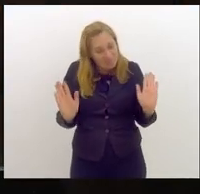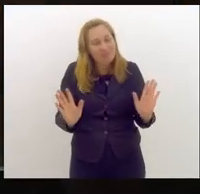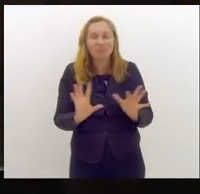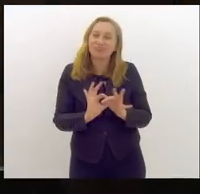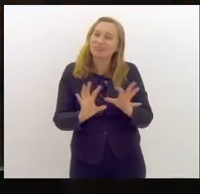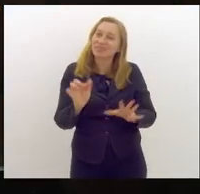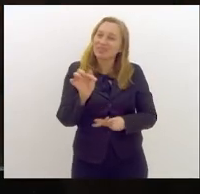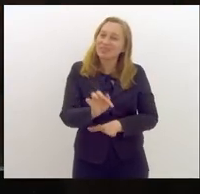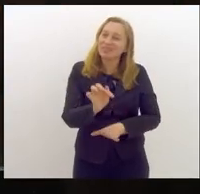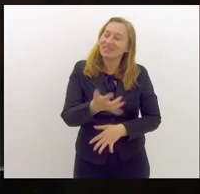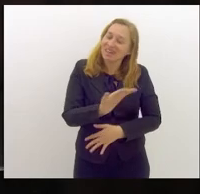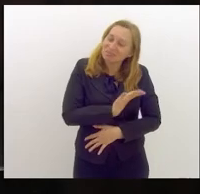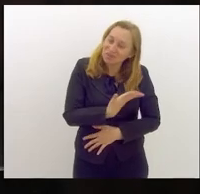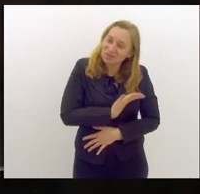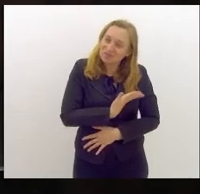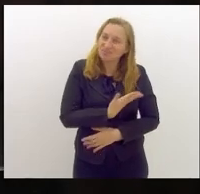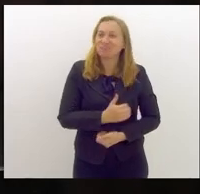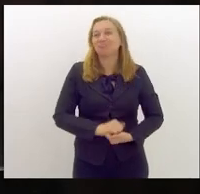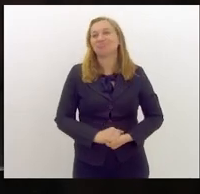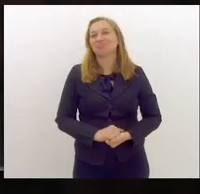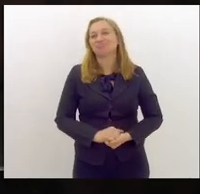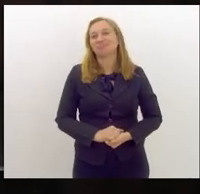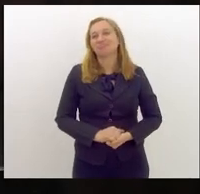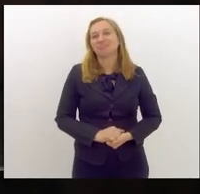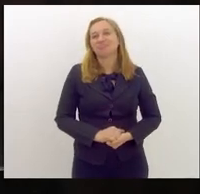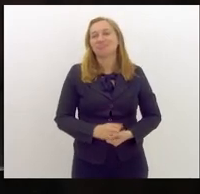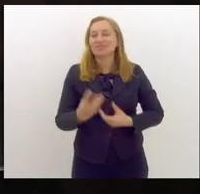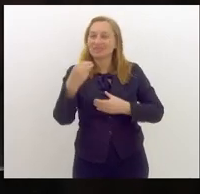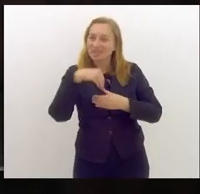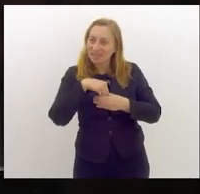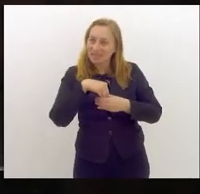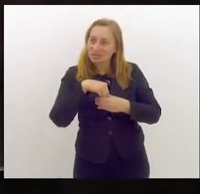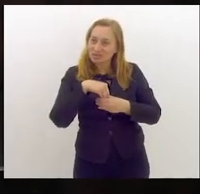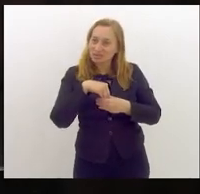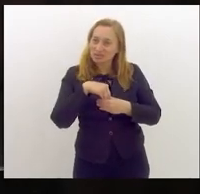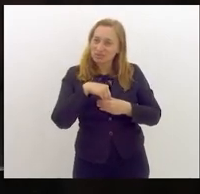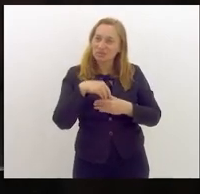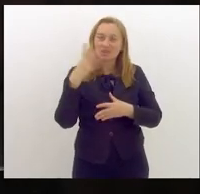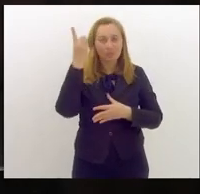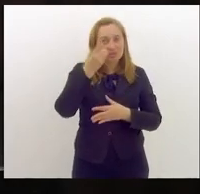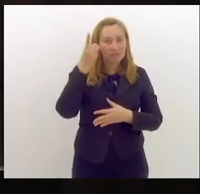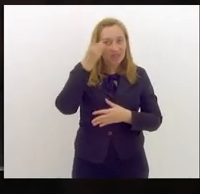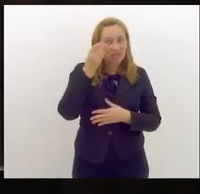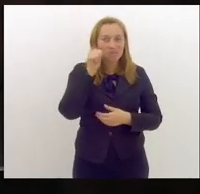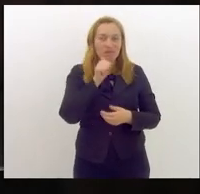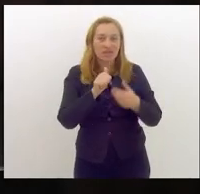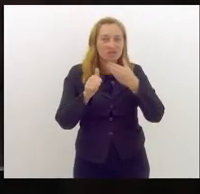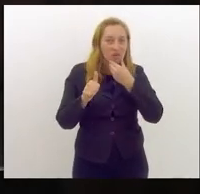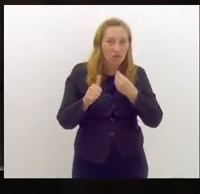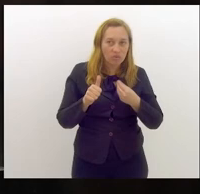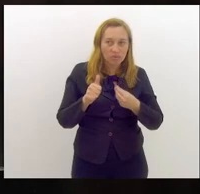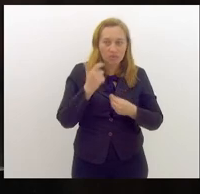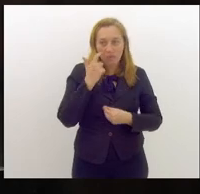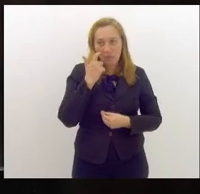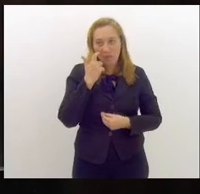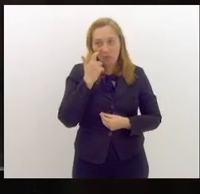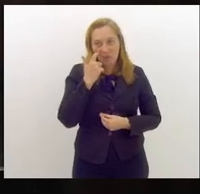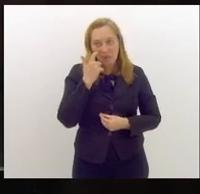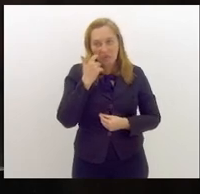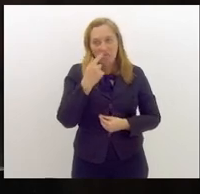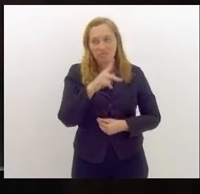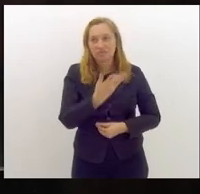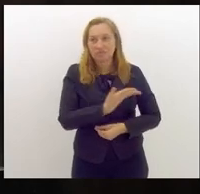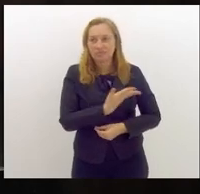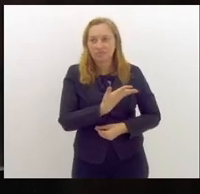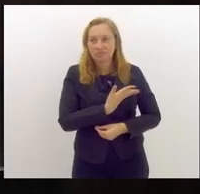deixa aqui amigos não só dentro dos deputados e das deputadas que são seus